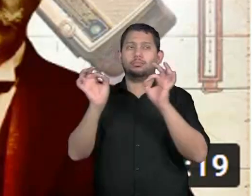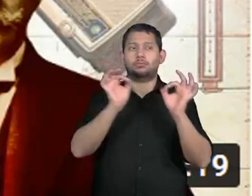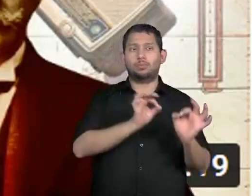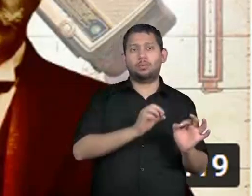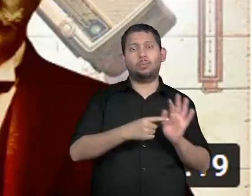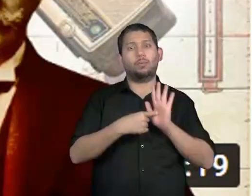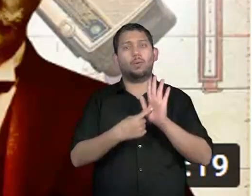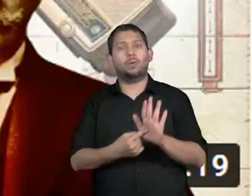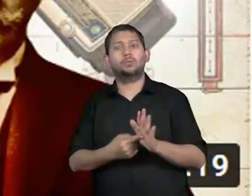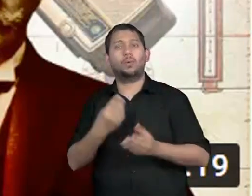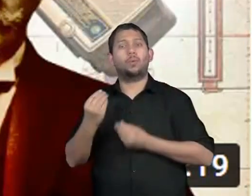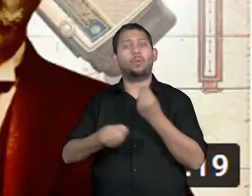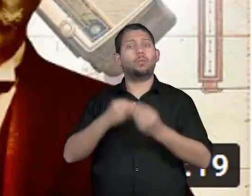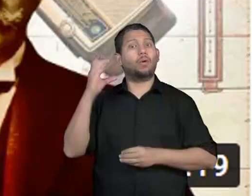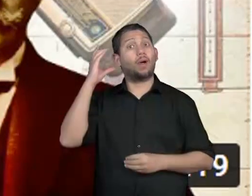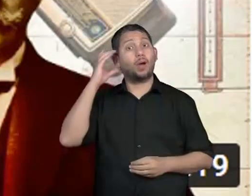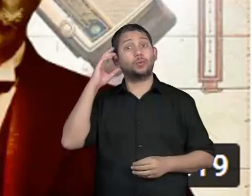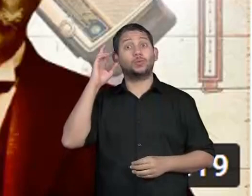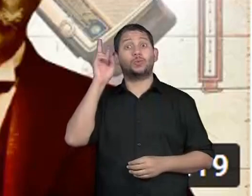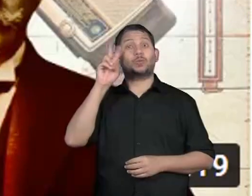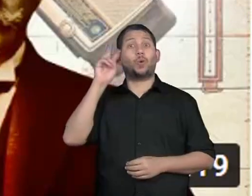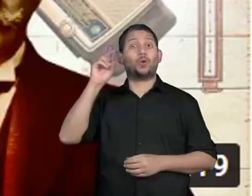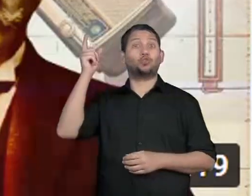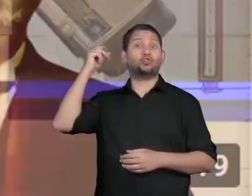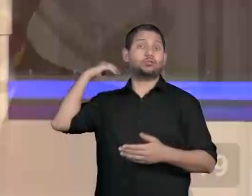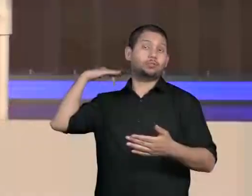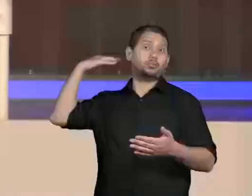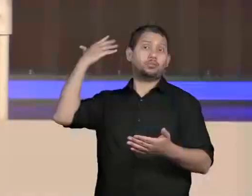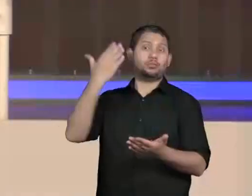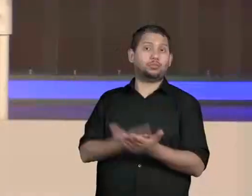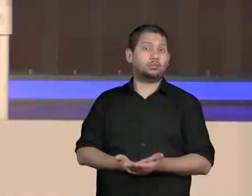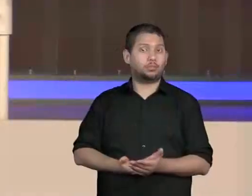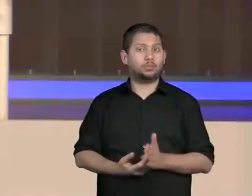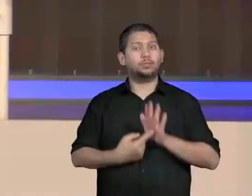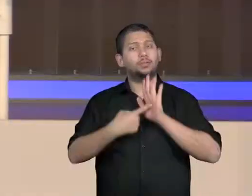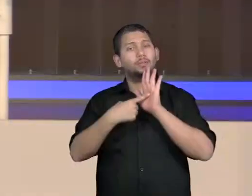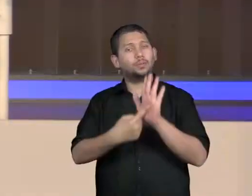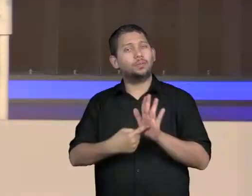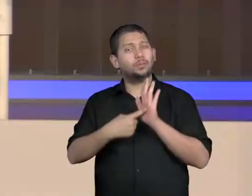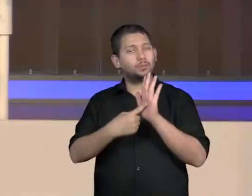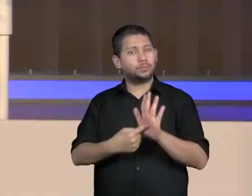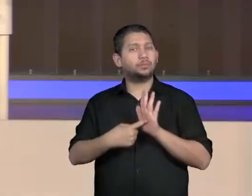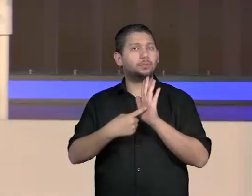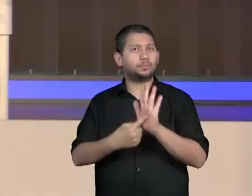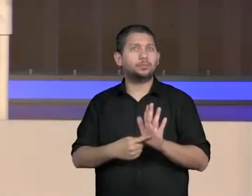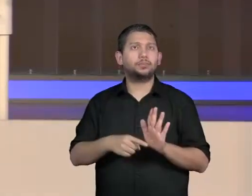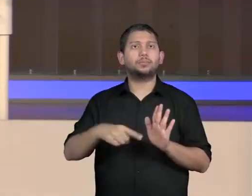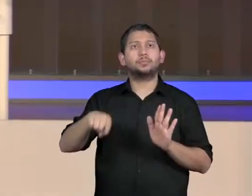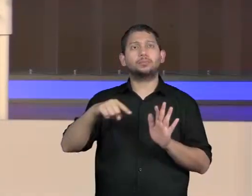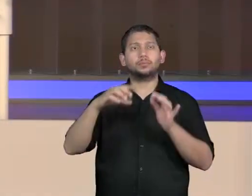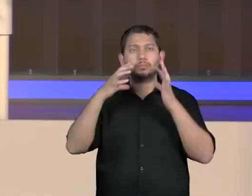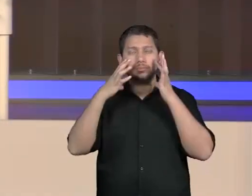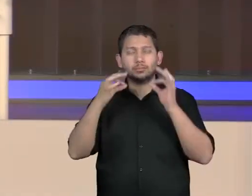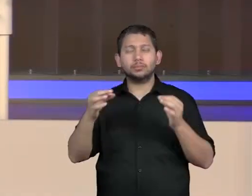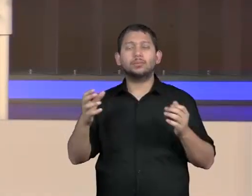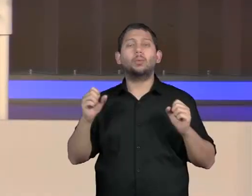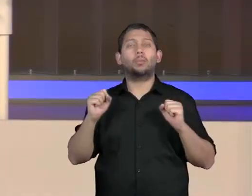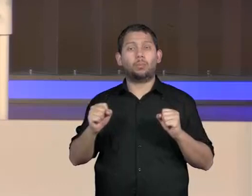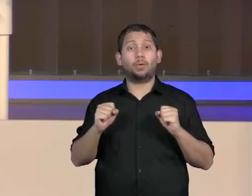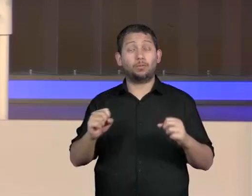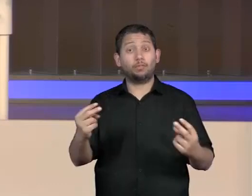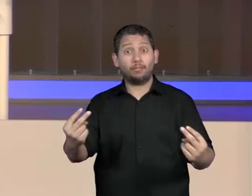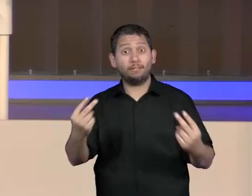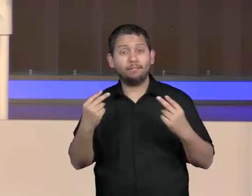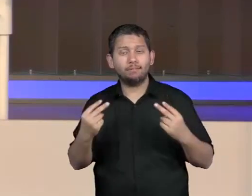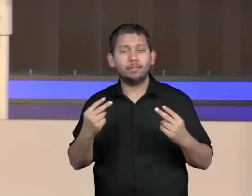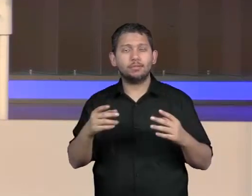sobre a história do rádio. E aí vocês vão ver e vocês vão ouvir. Feche o olhinho,